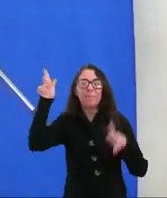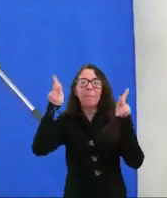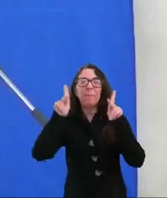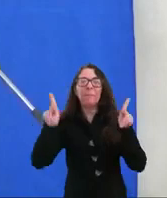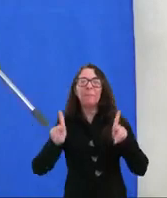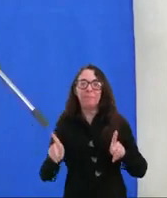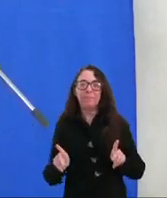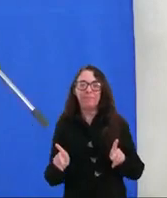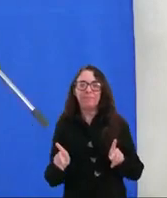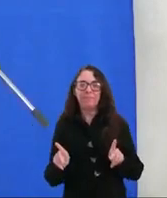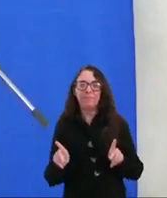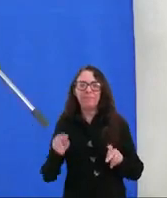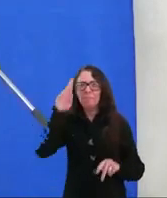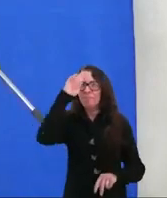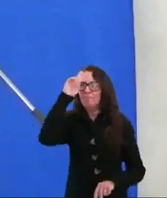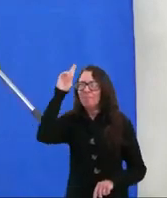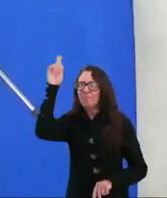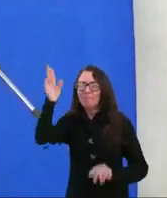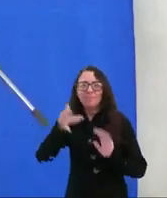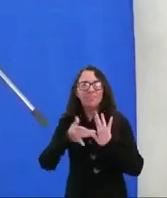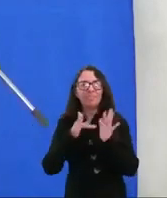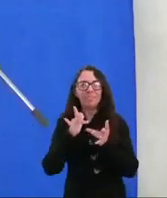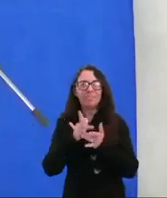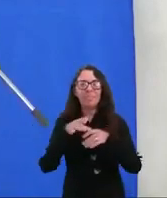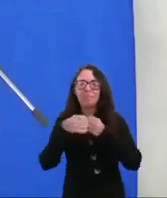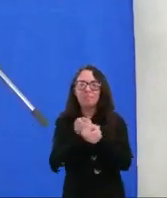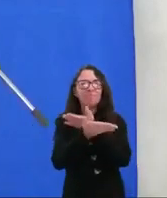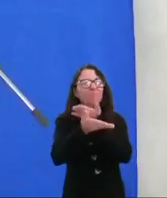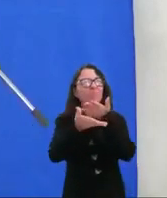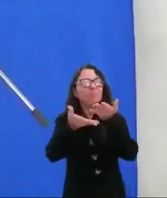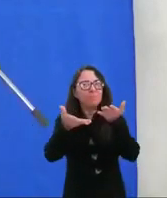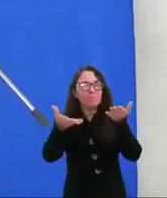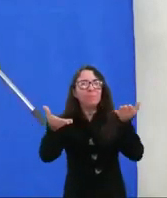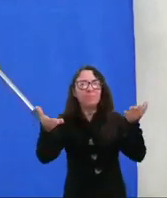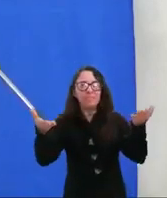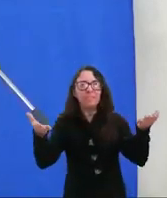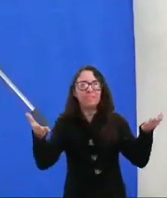Jesus a todos, meus irmãos e ouvintes.